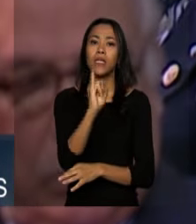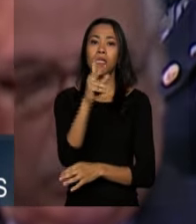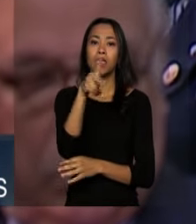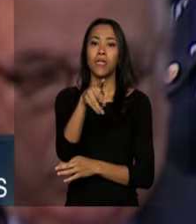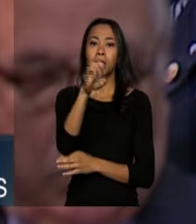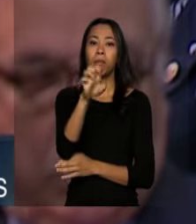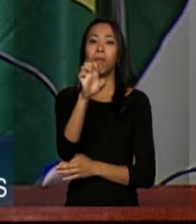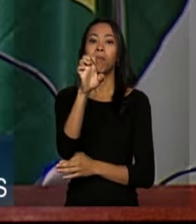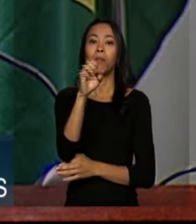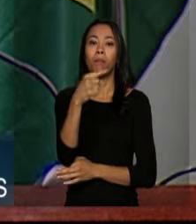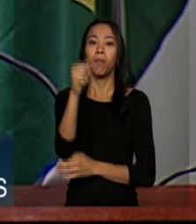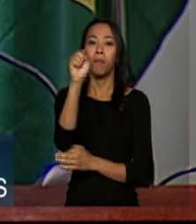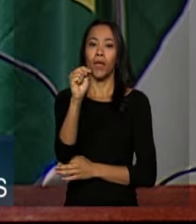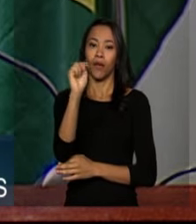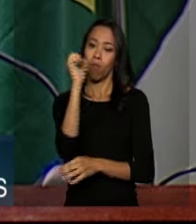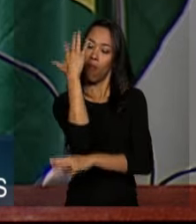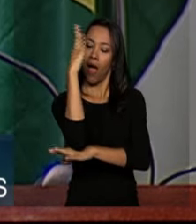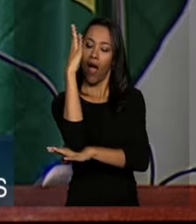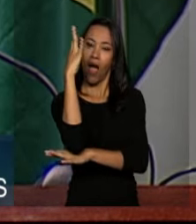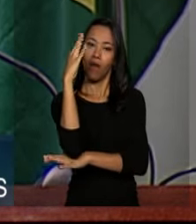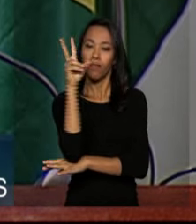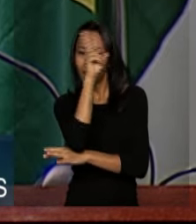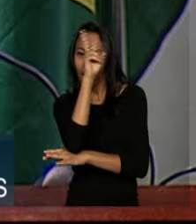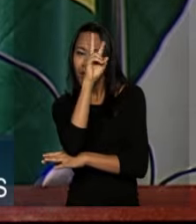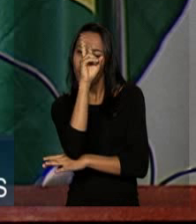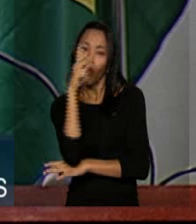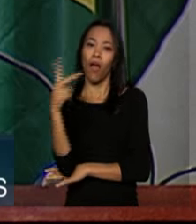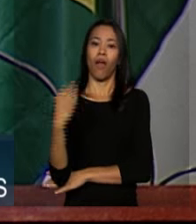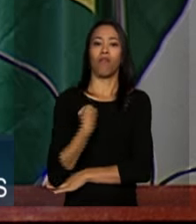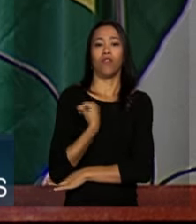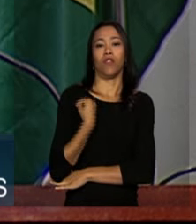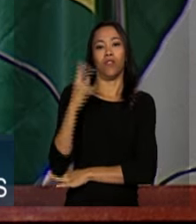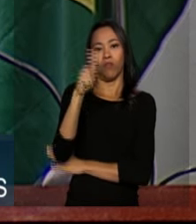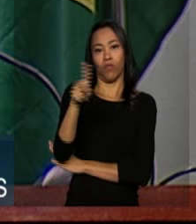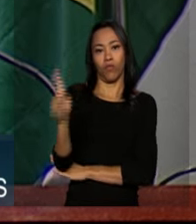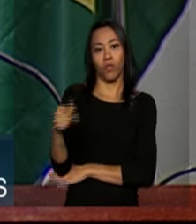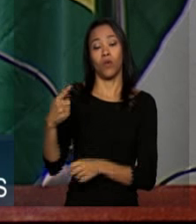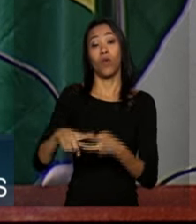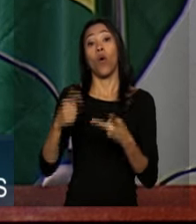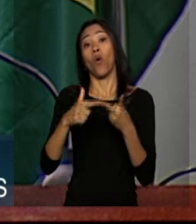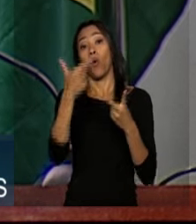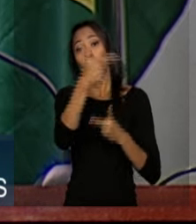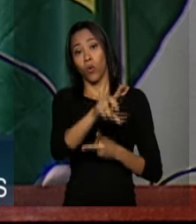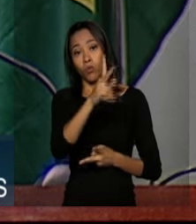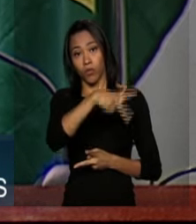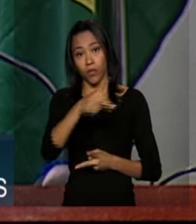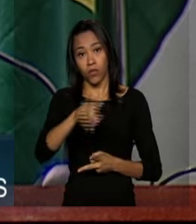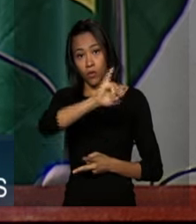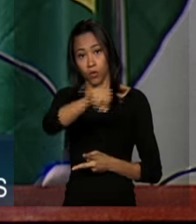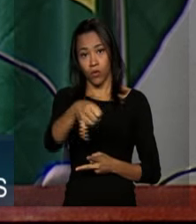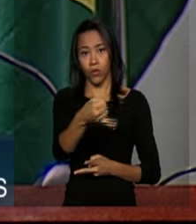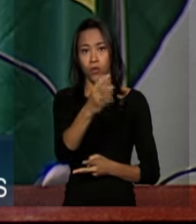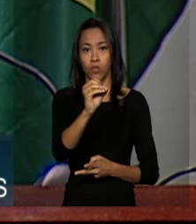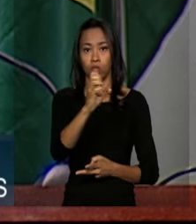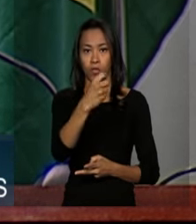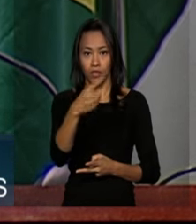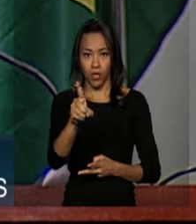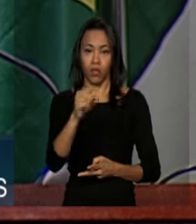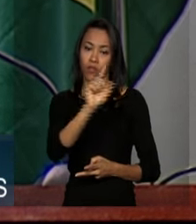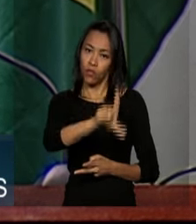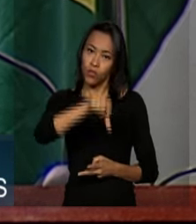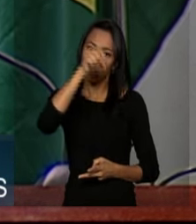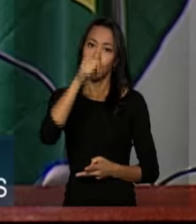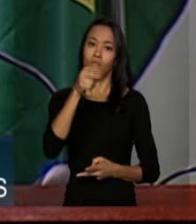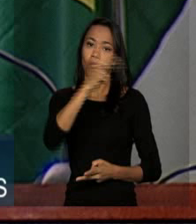do Cerrado. Igualmente importante foi a escolha do embaixador José Alfredo Graça Lima como paraninfo dessa